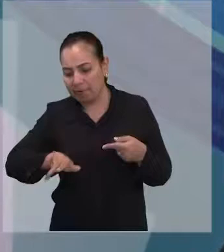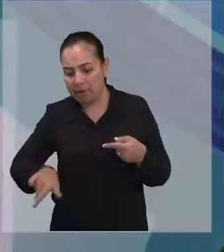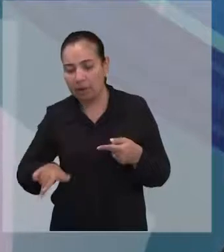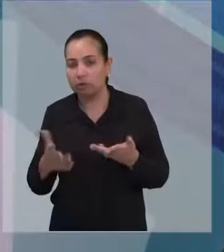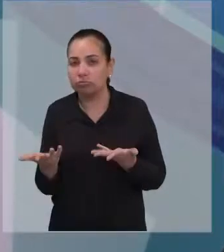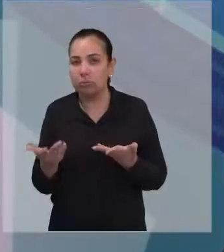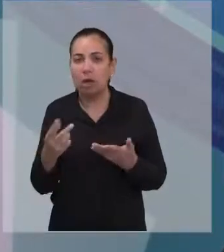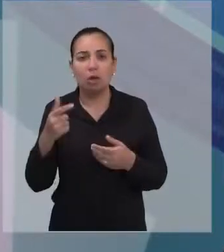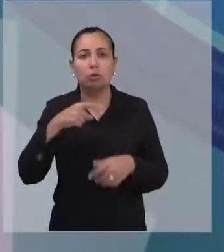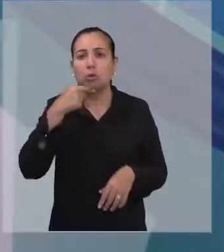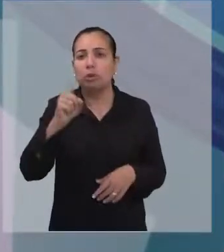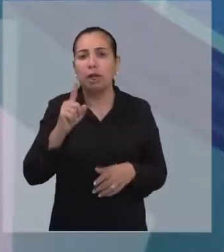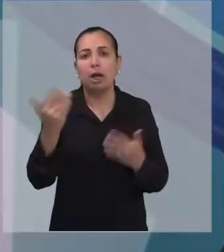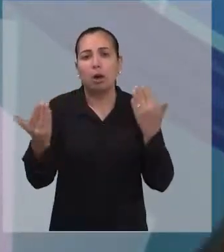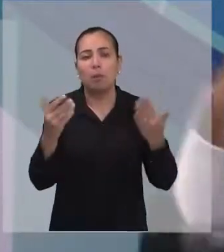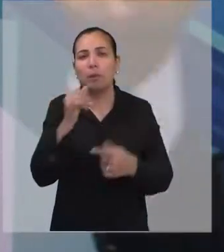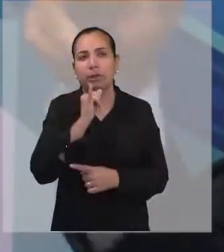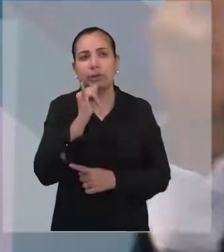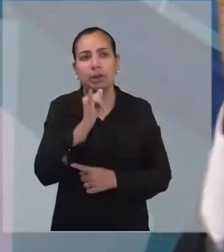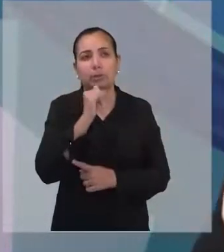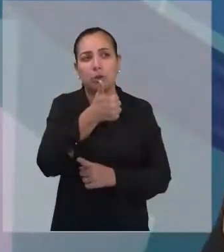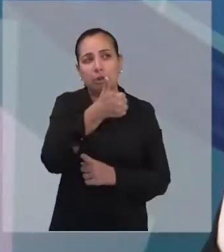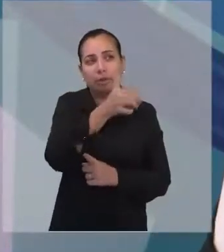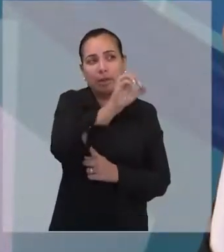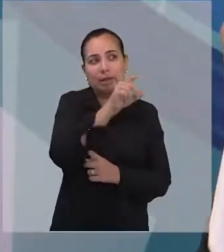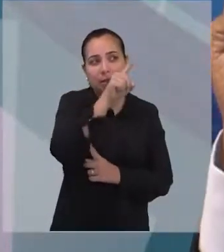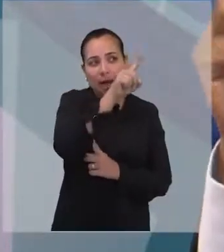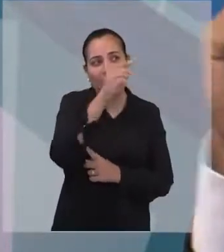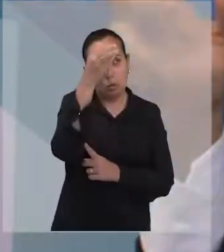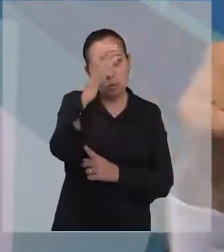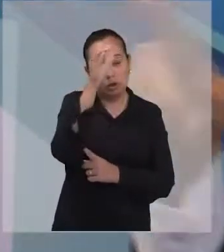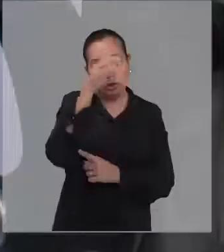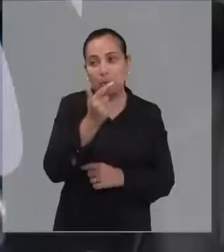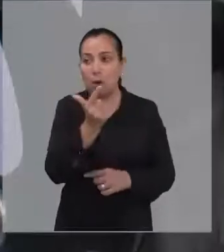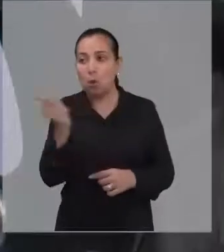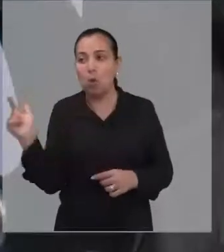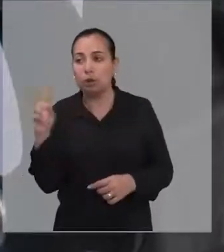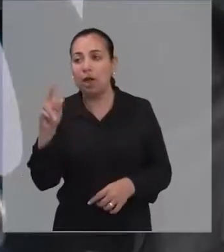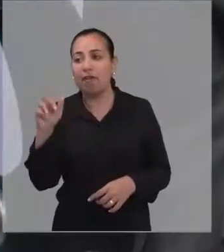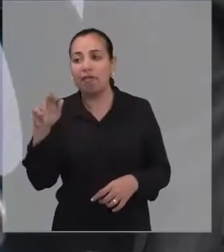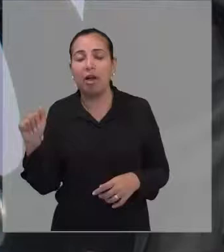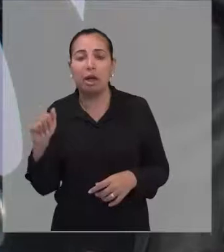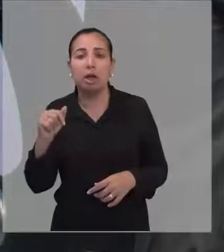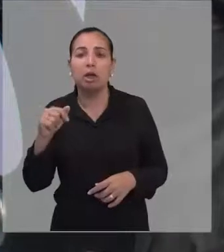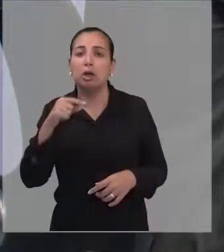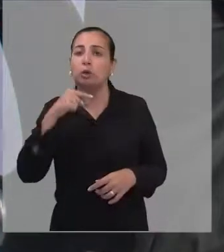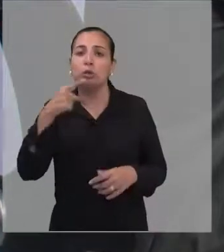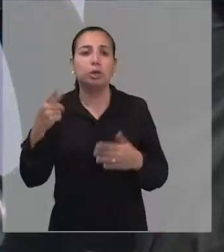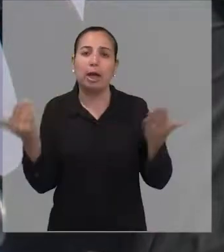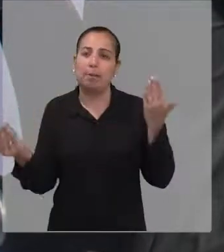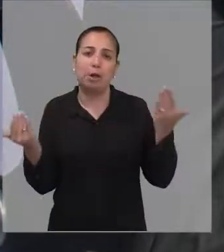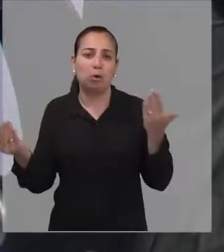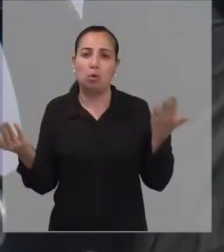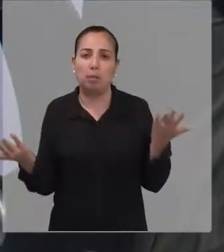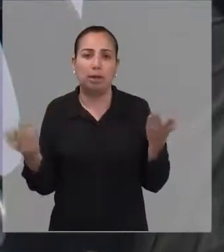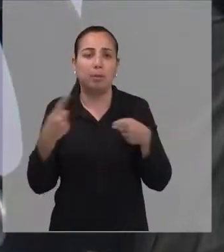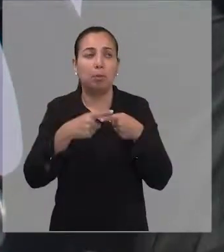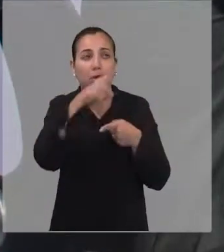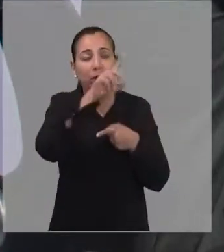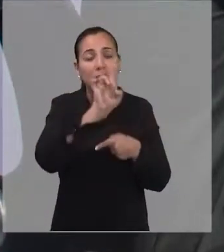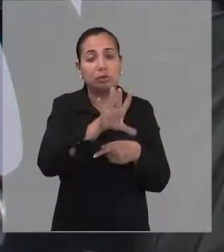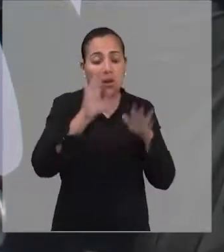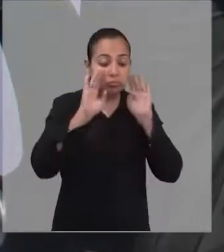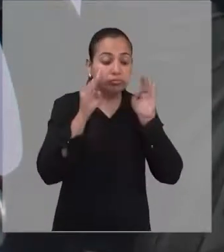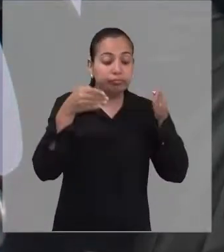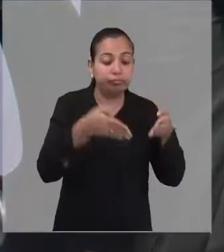da 13ª Vara Federal de Curitiba com qualquer outra vara. Eu não tenho conhecimento de qualquer outra vara que tenha essa condição de trabalhar só